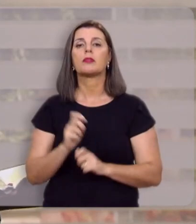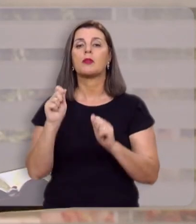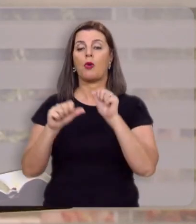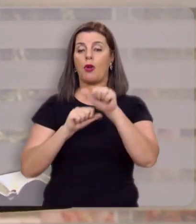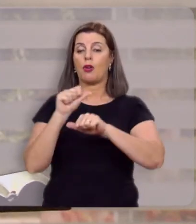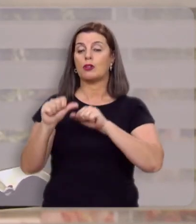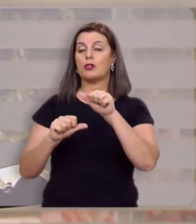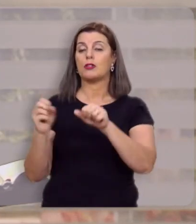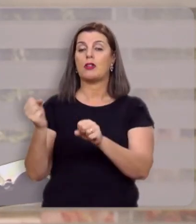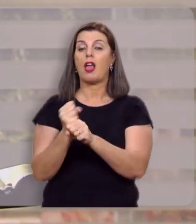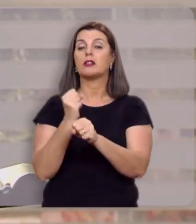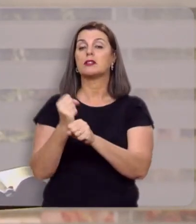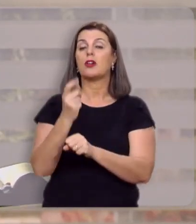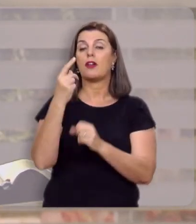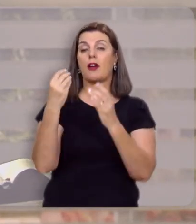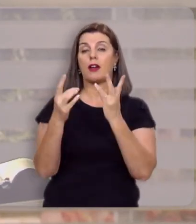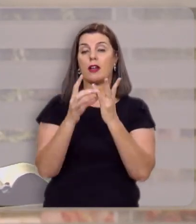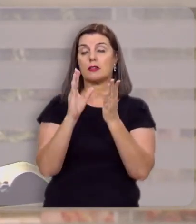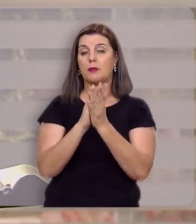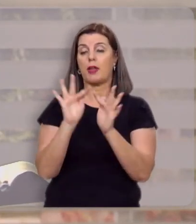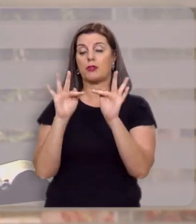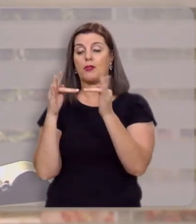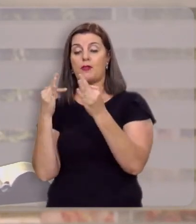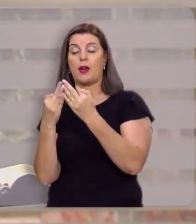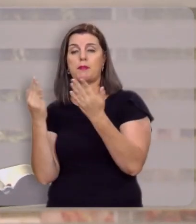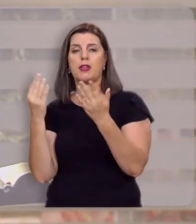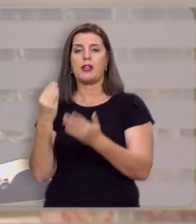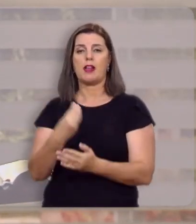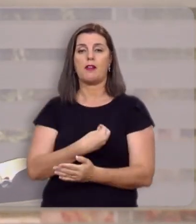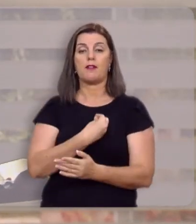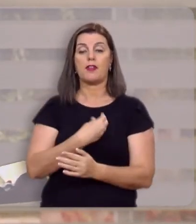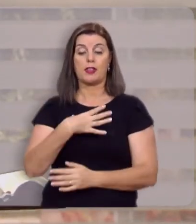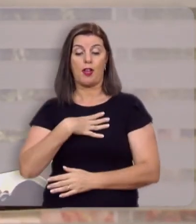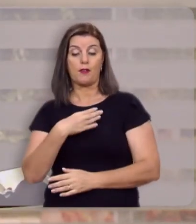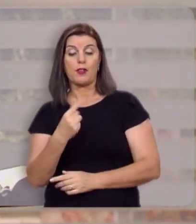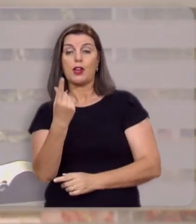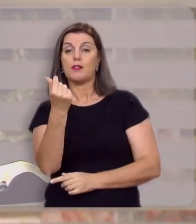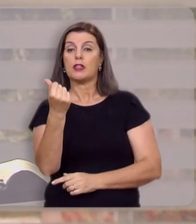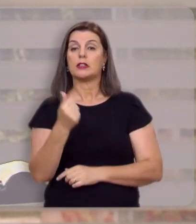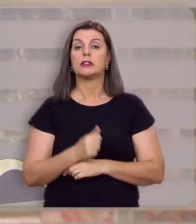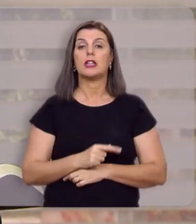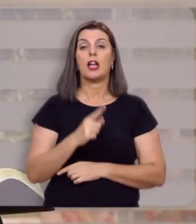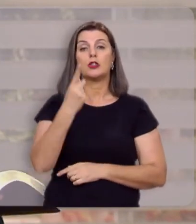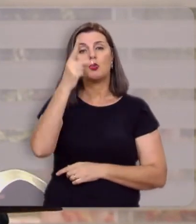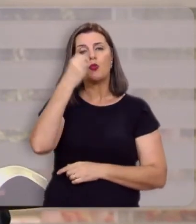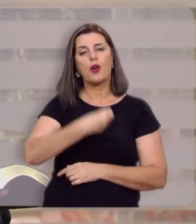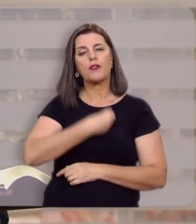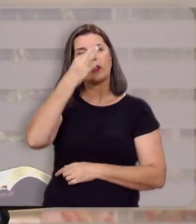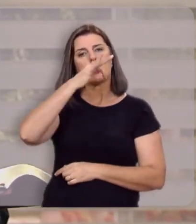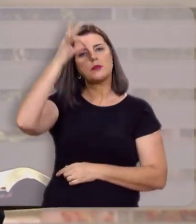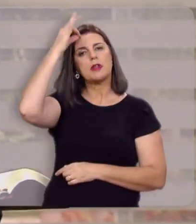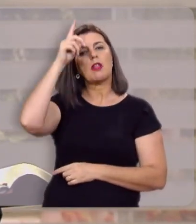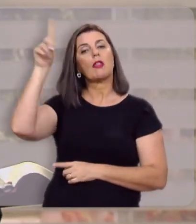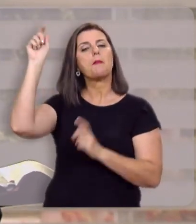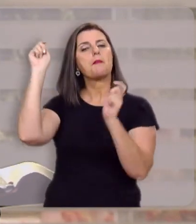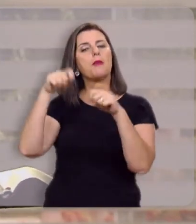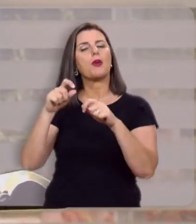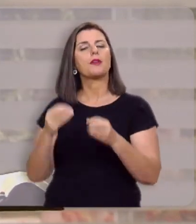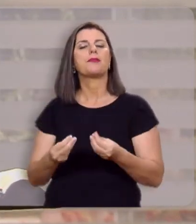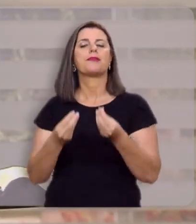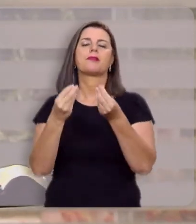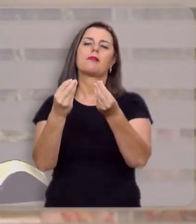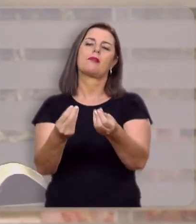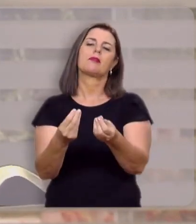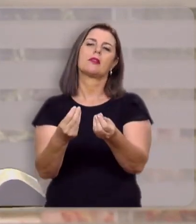Ele pode restaurar sua vida, seu casamento, sua família, seus filhos, sua vida financeira, sua vida espiritual. Ele é poderoso